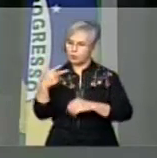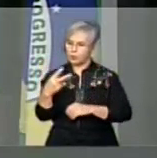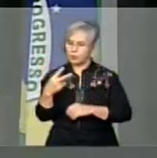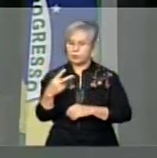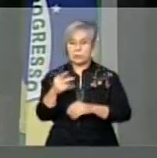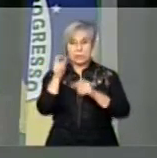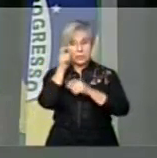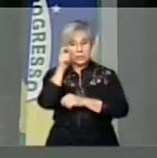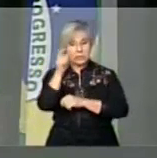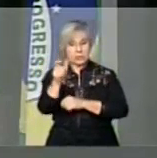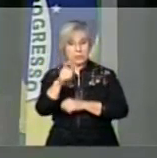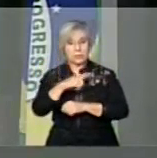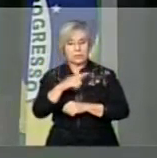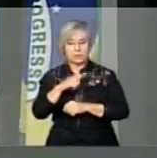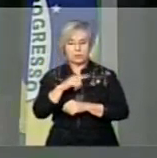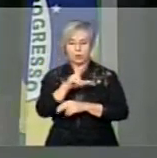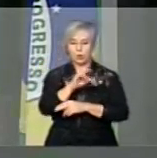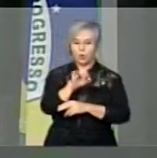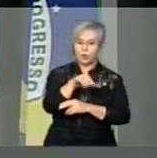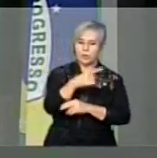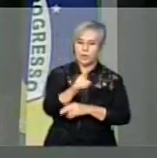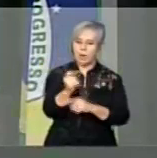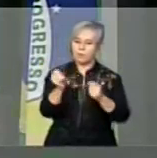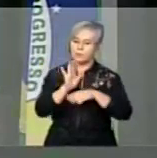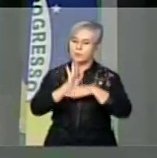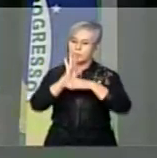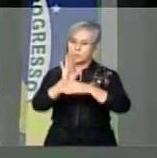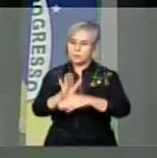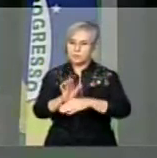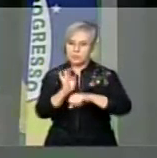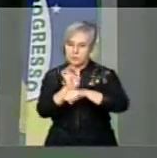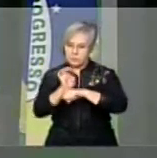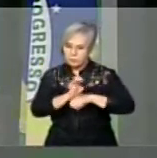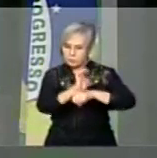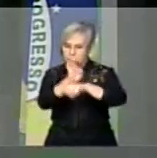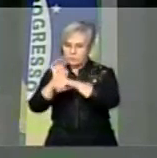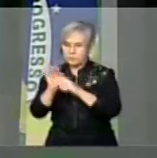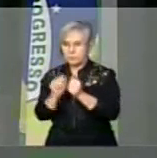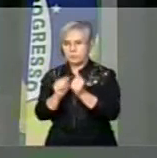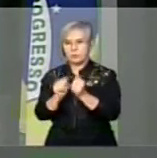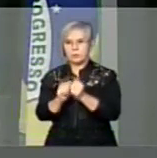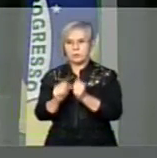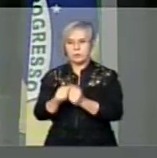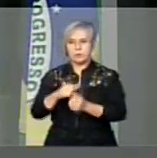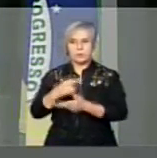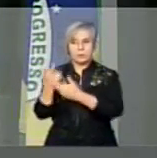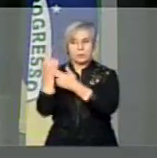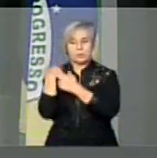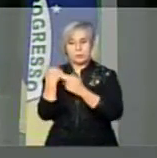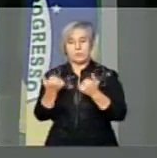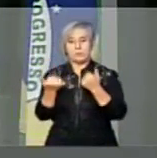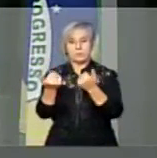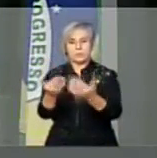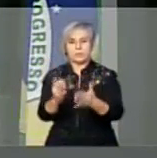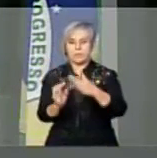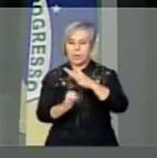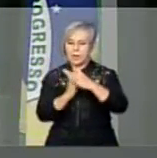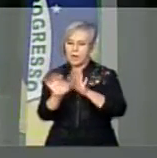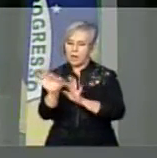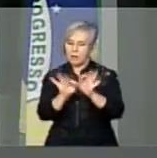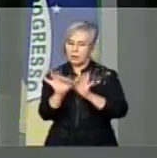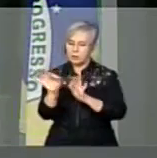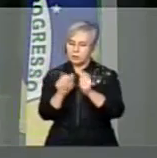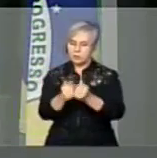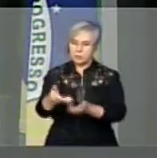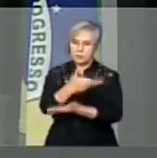de interesse, prevendo que a União deverá colaborar com os entes federativos competentes para assegurar às entidades